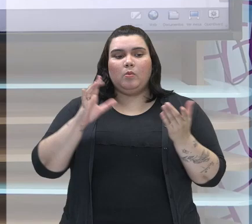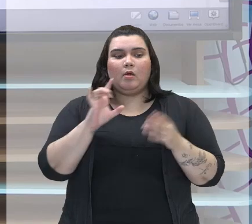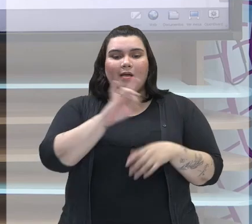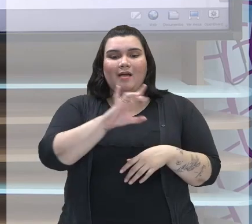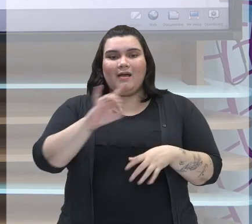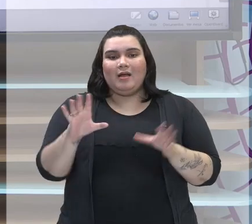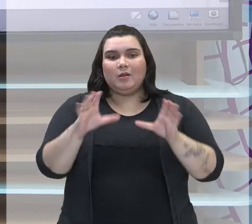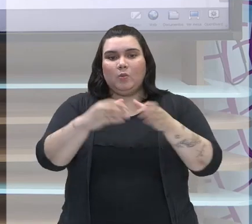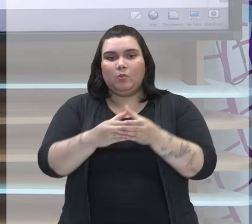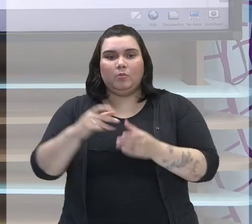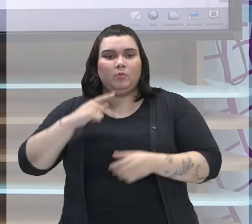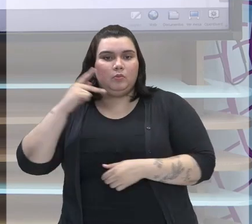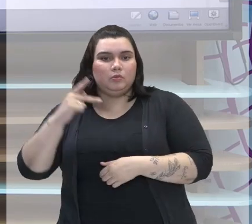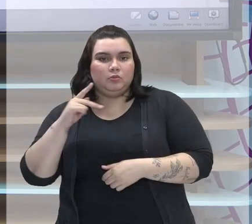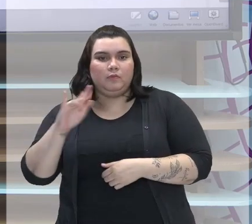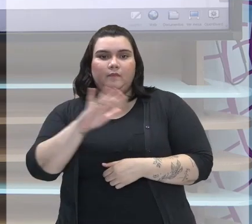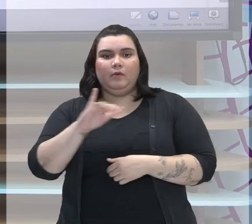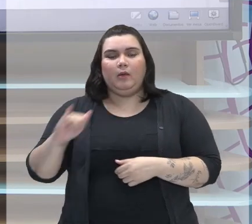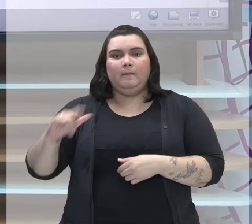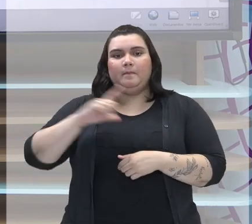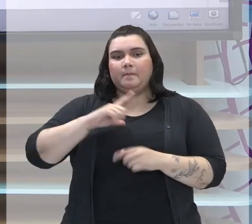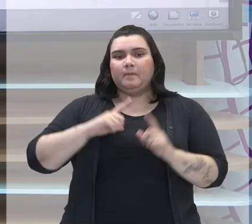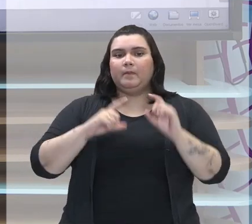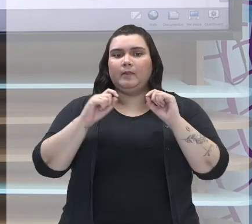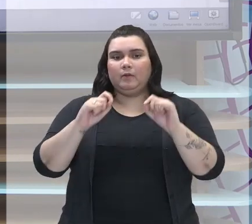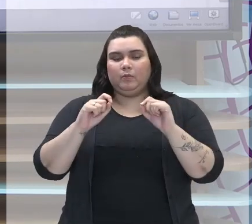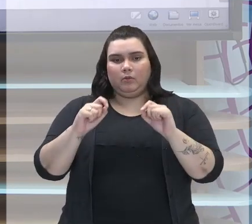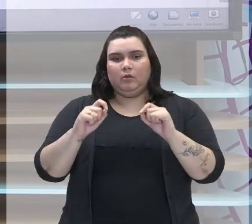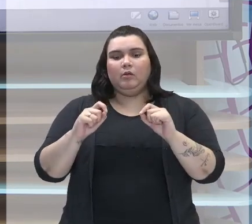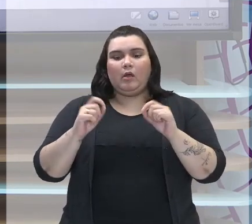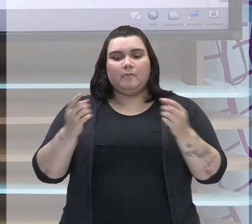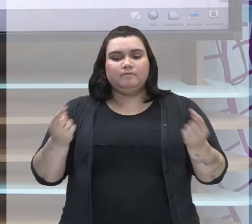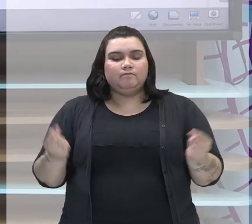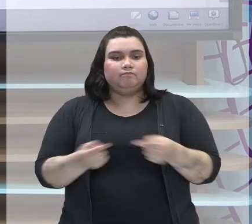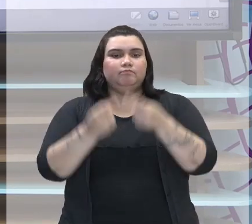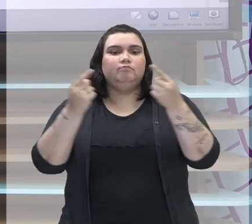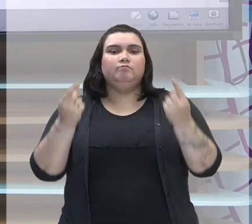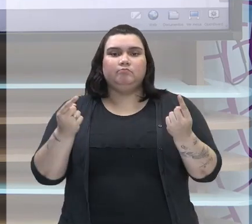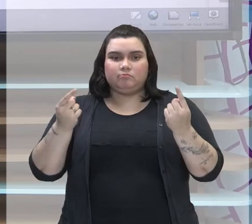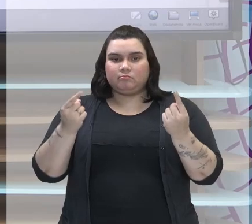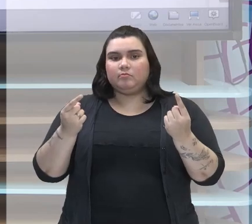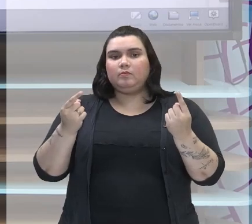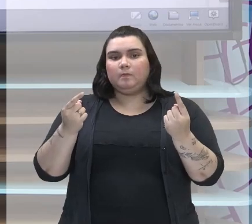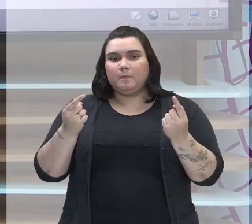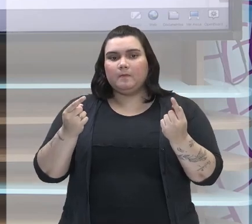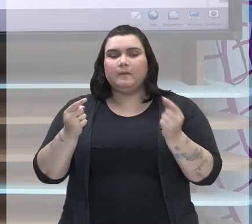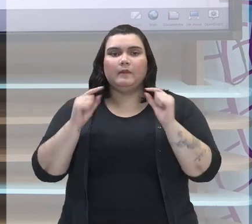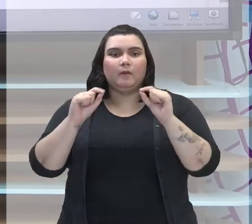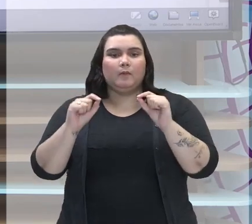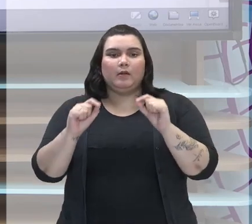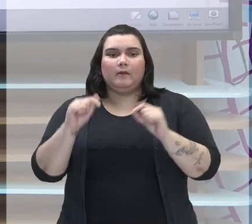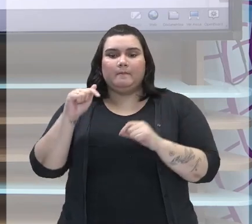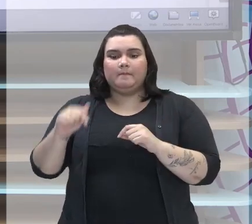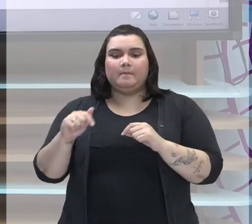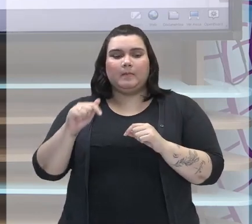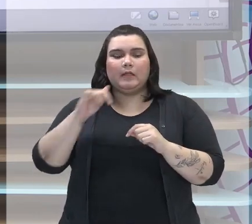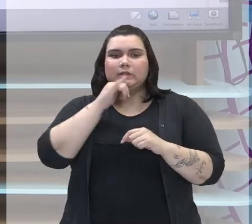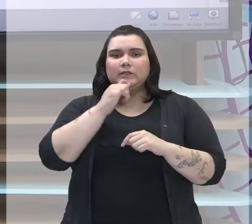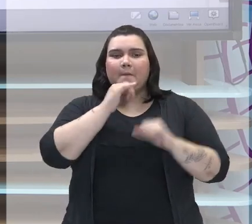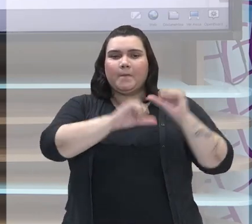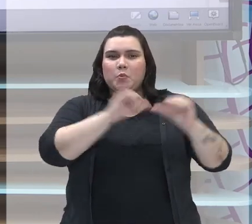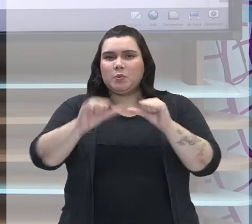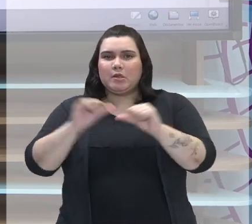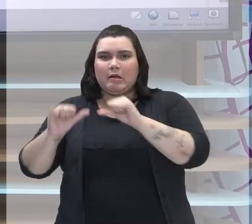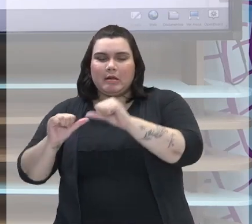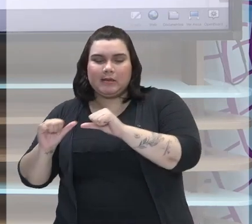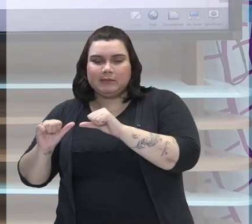grupo político vai defender e acirrar ainda mais esse clima de instabilidade. Então,